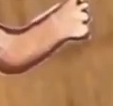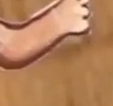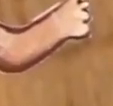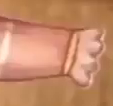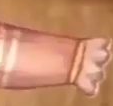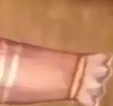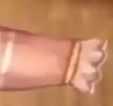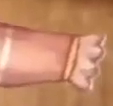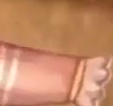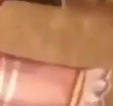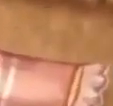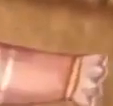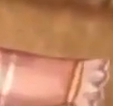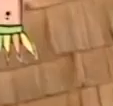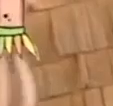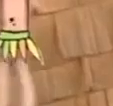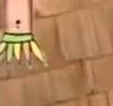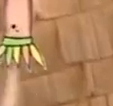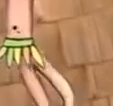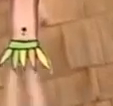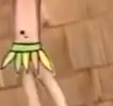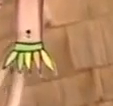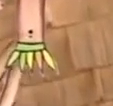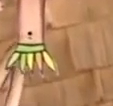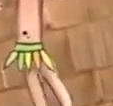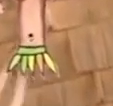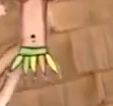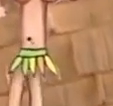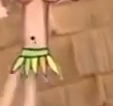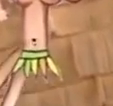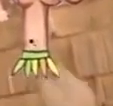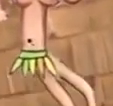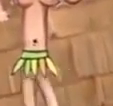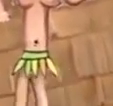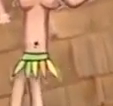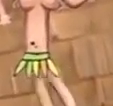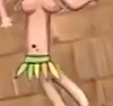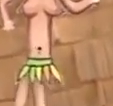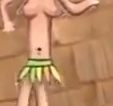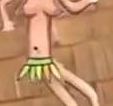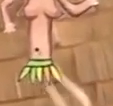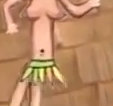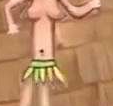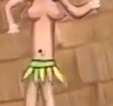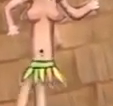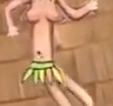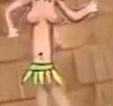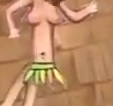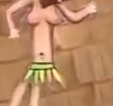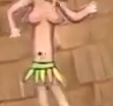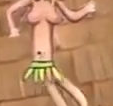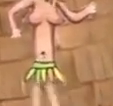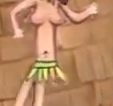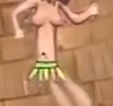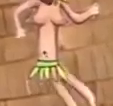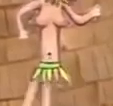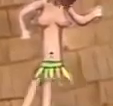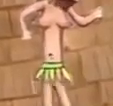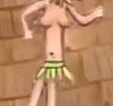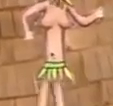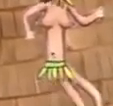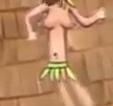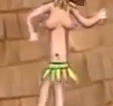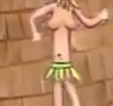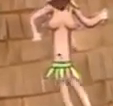aqui. Avisamos, olha as Índias, mas Cabral não entendia tupi. Se mandou para o